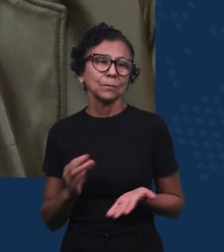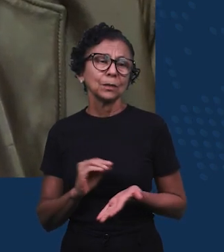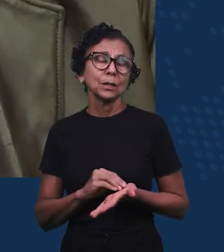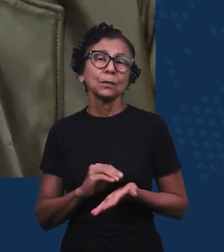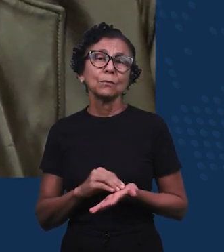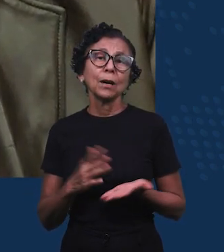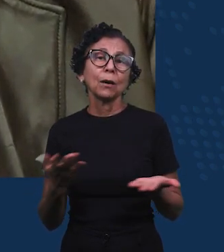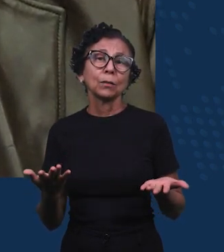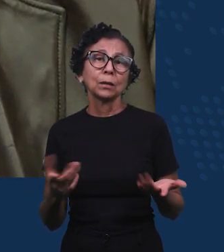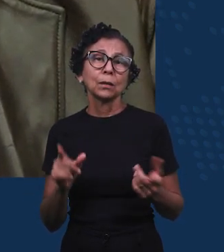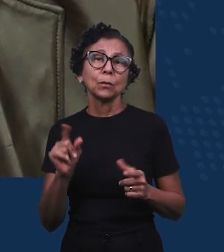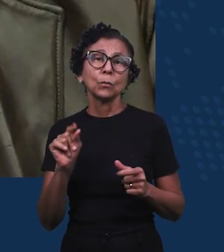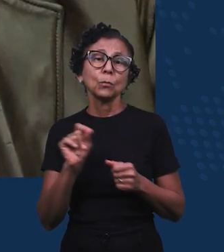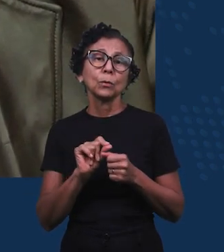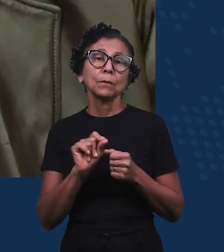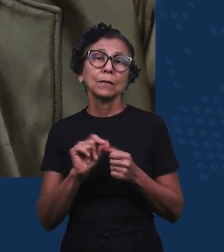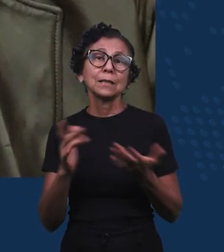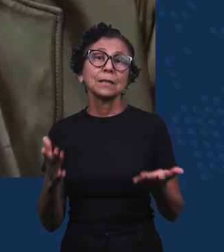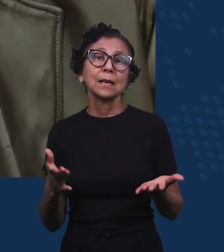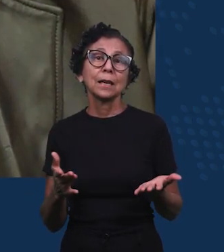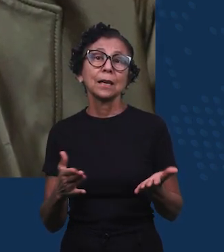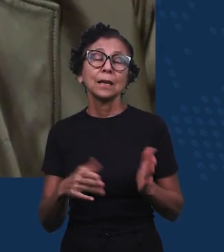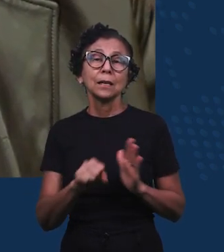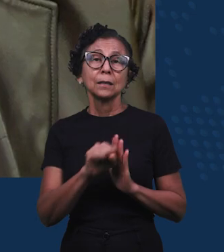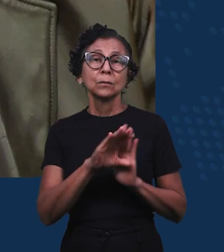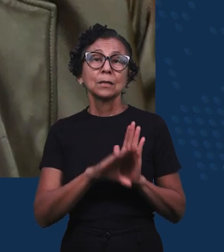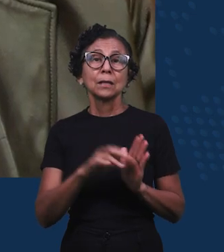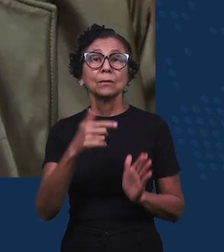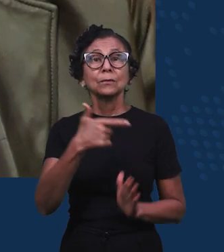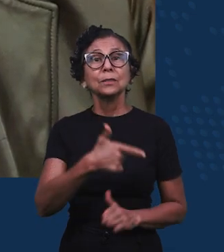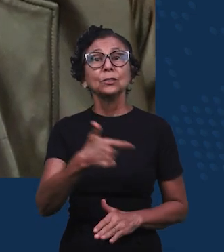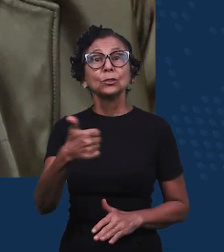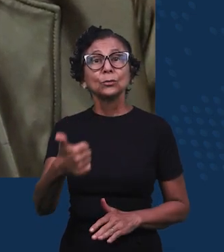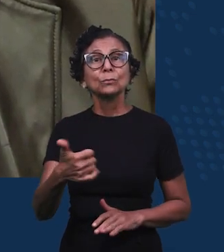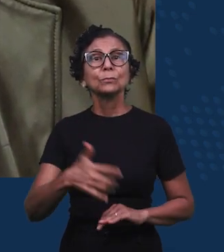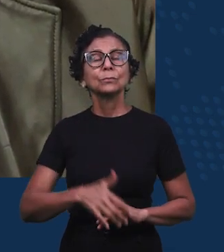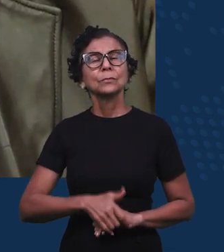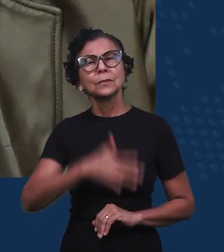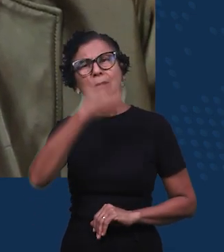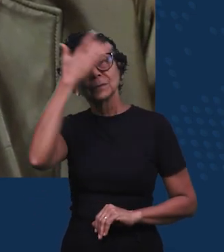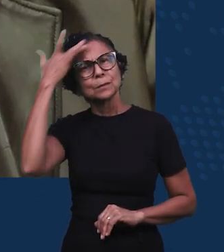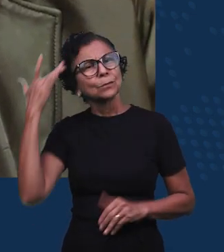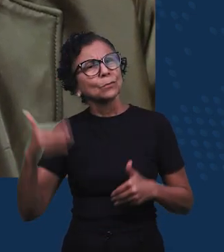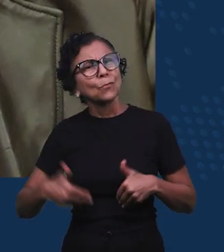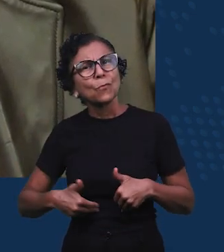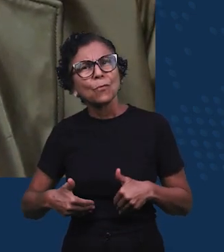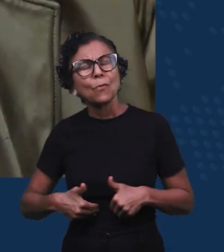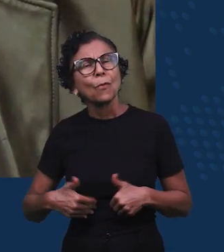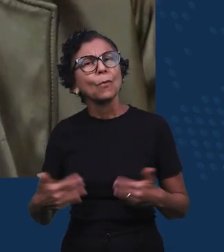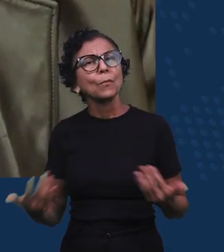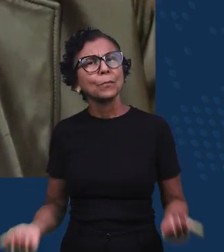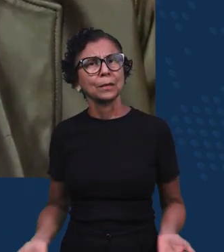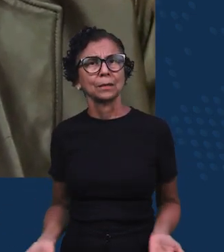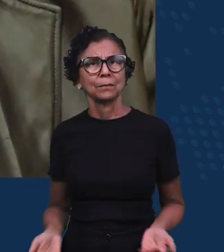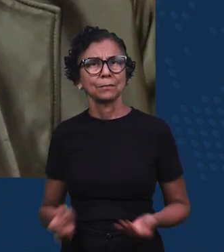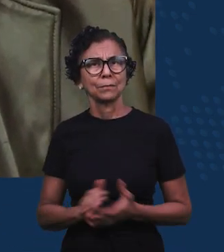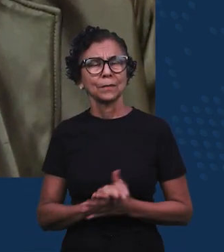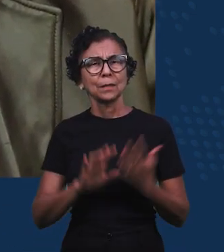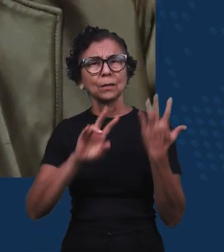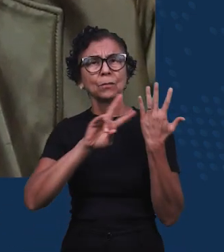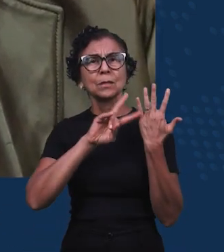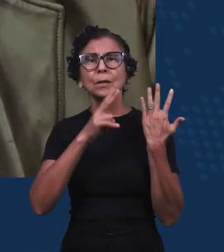nesse século XXI, com que ainda pessoas padeçam fome? Então, são causas da